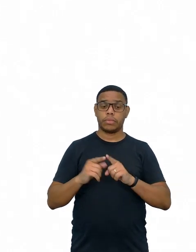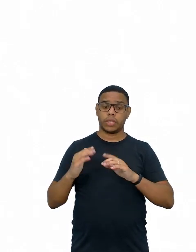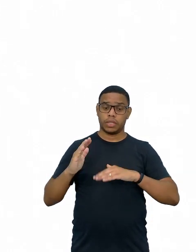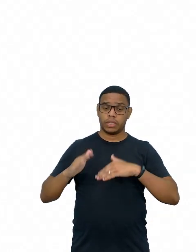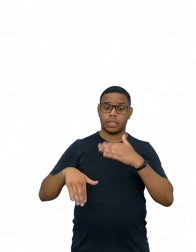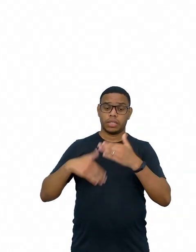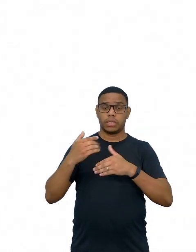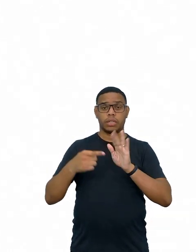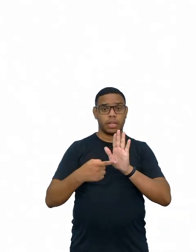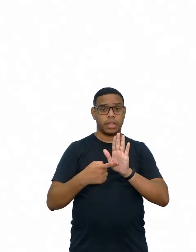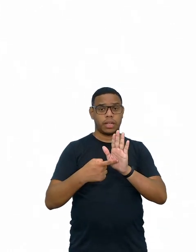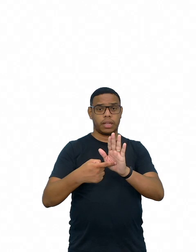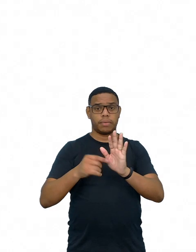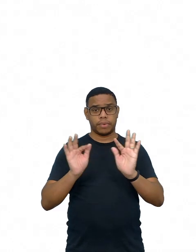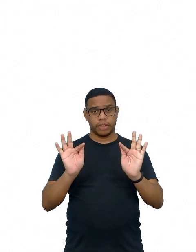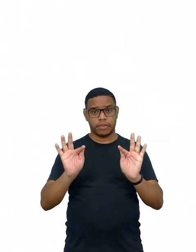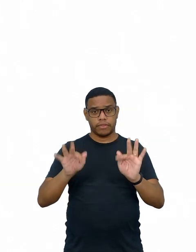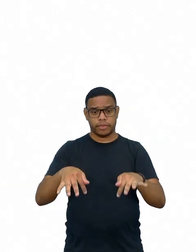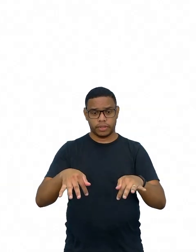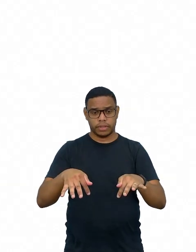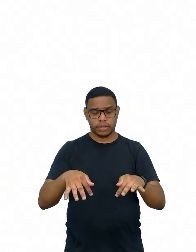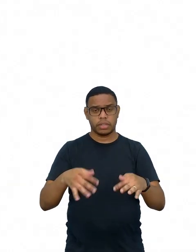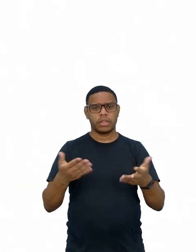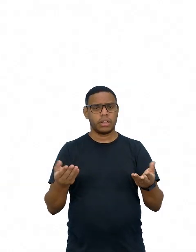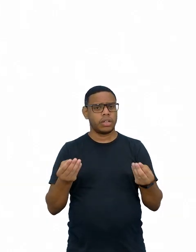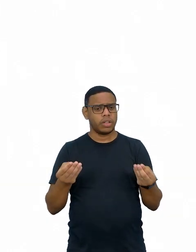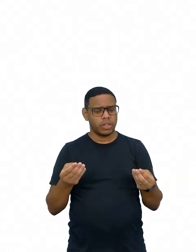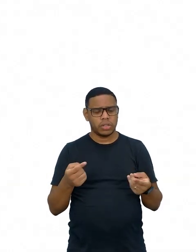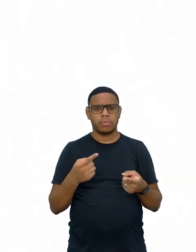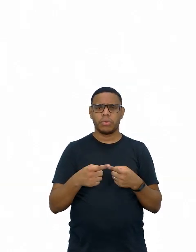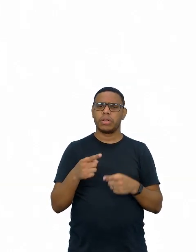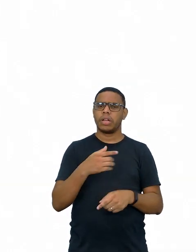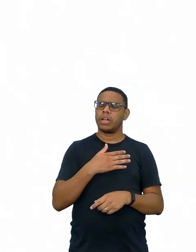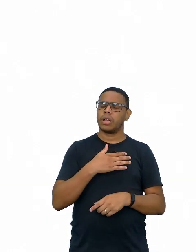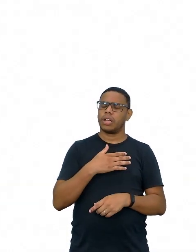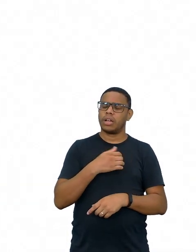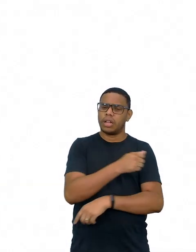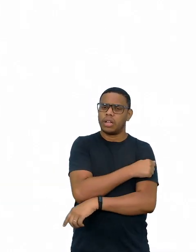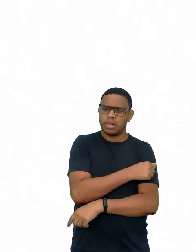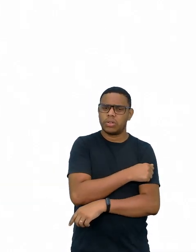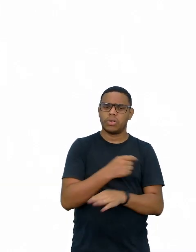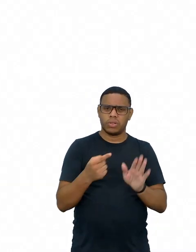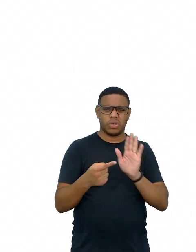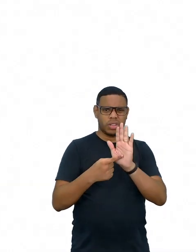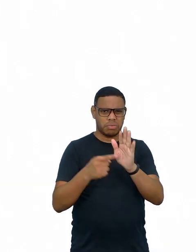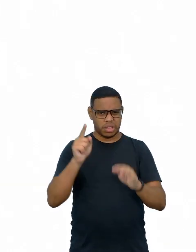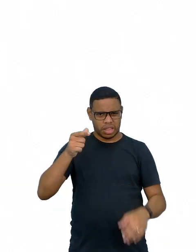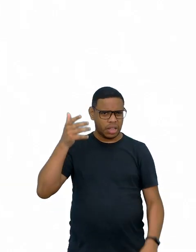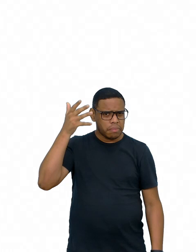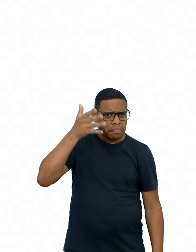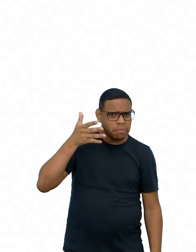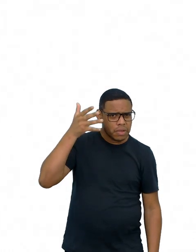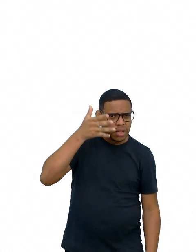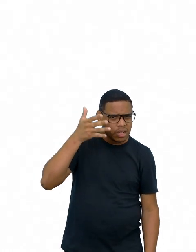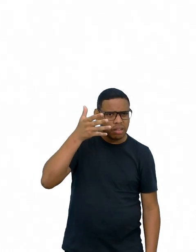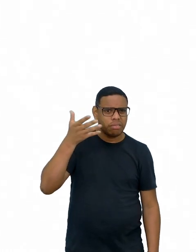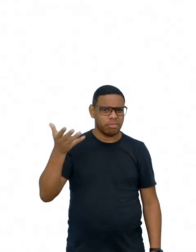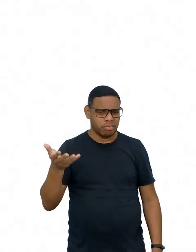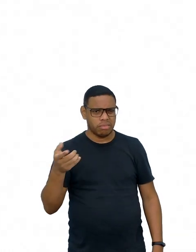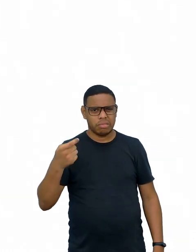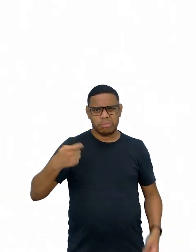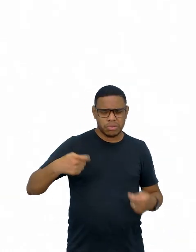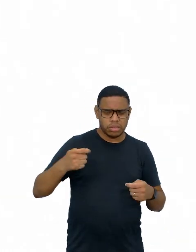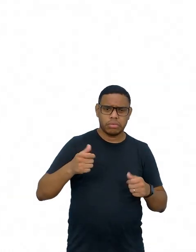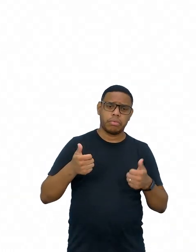Desenvolvimento da apresentação final. Ah, gente, como que esses alunos vão apresentar isso? Seminário? Seminário de novo?